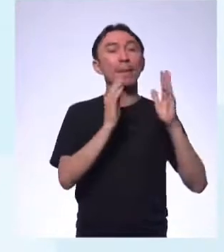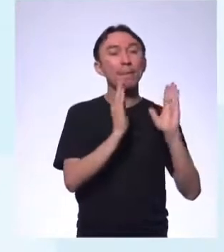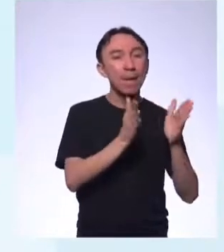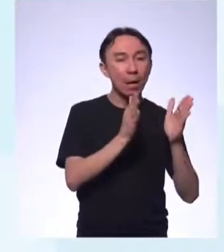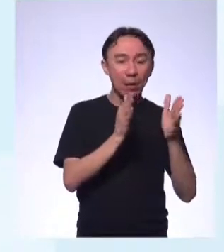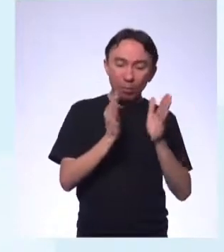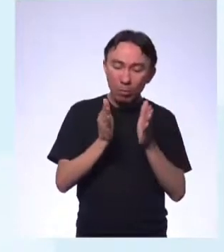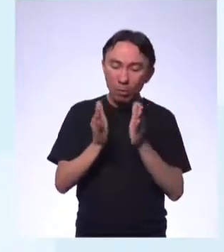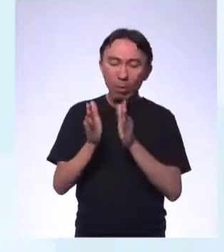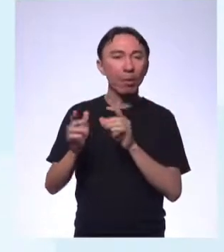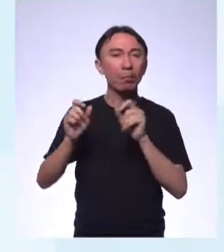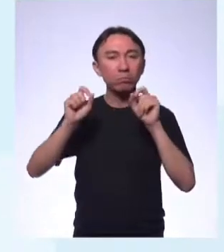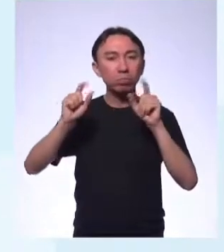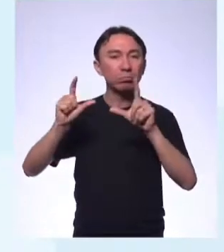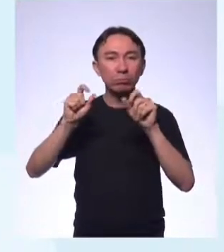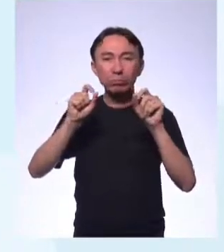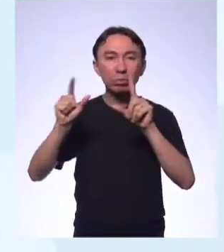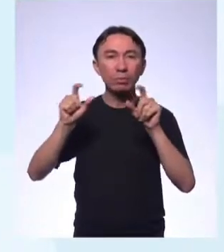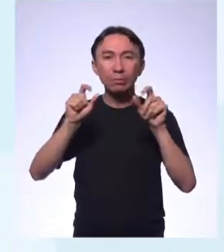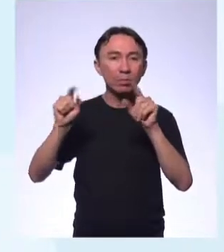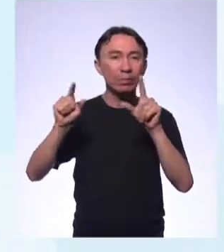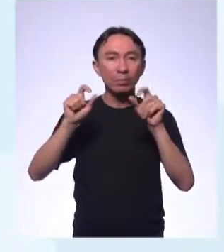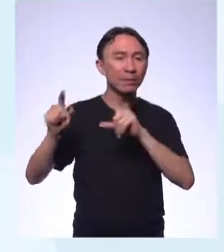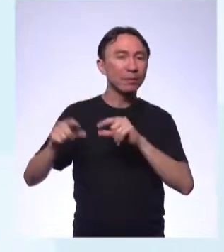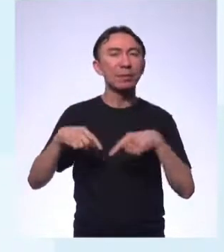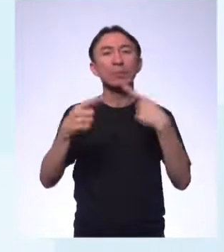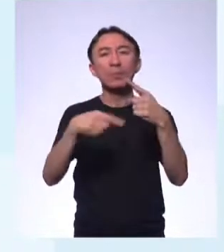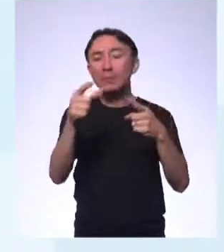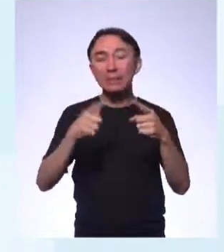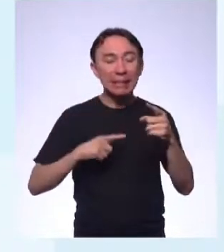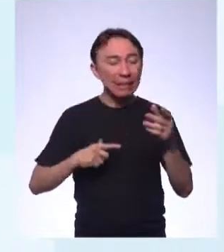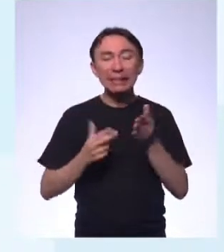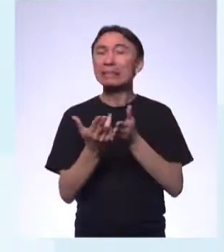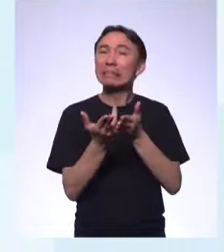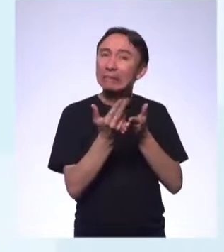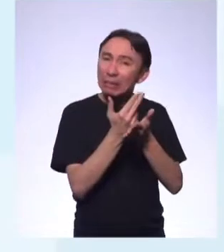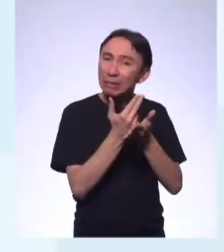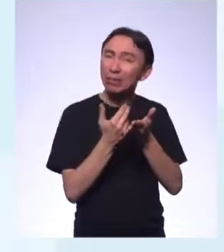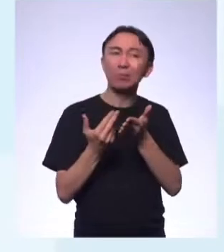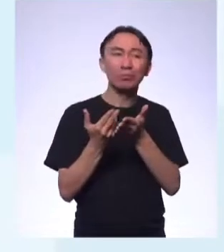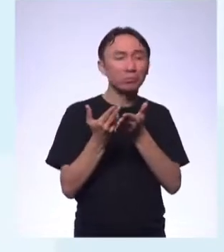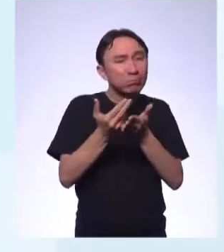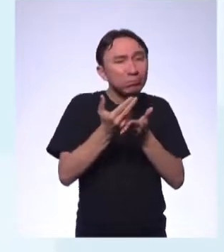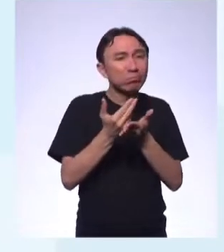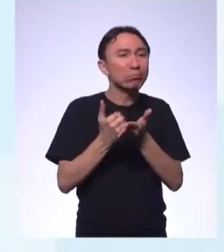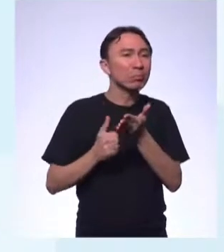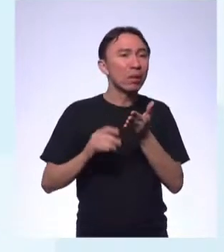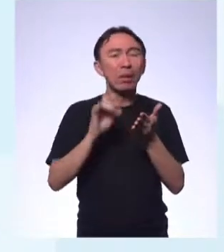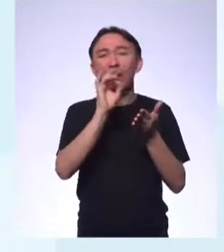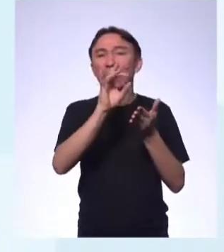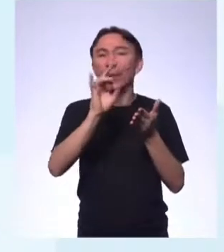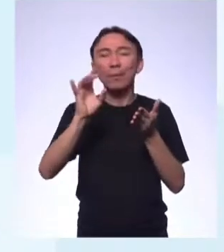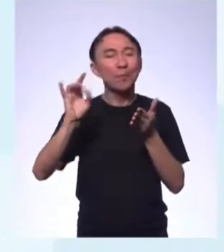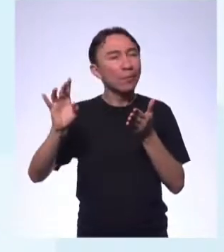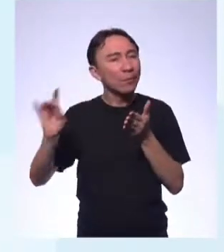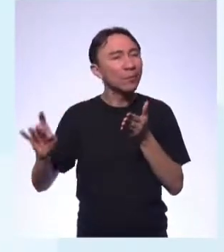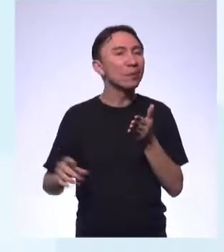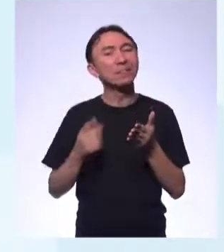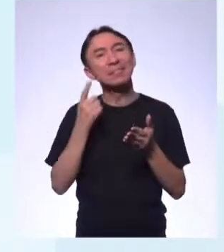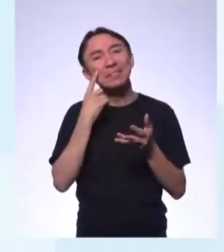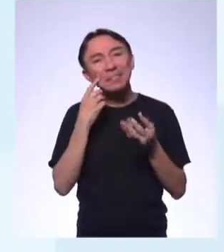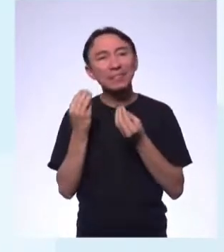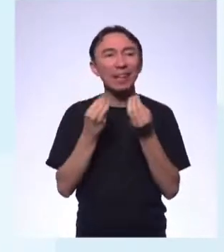depois comecem a desenhar uma por uma. Tentem captar todos os elementos visuais essenciais de cada cena, utilizando